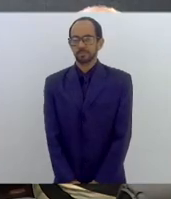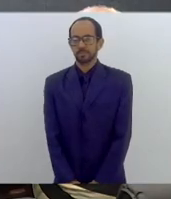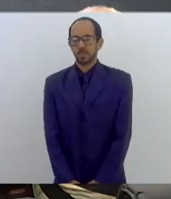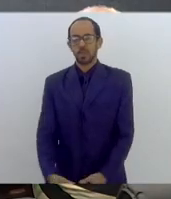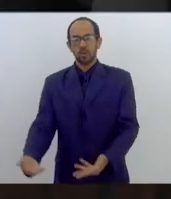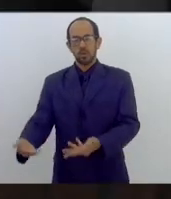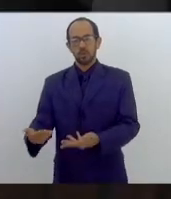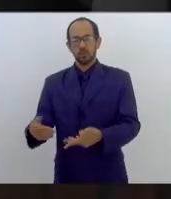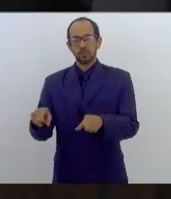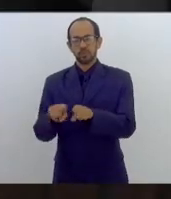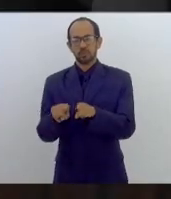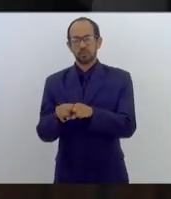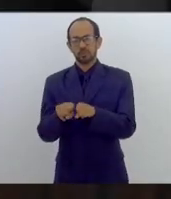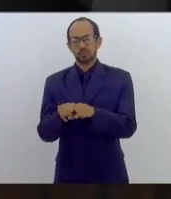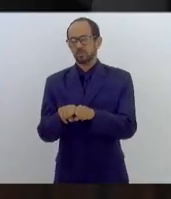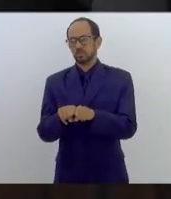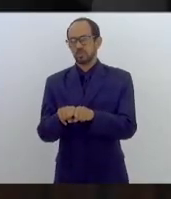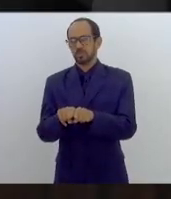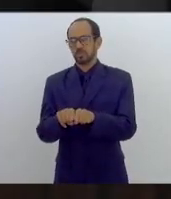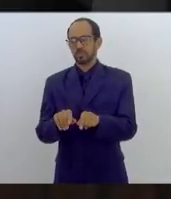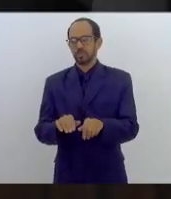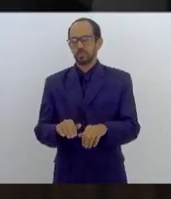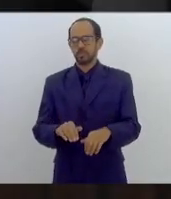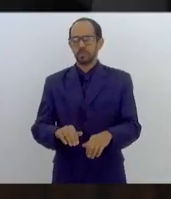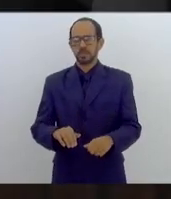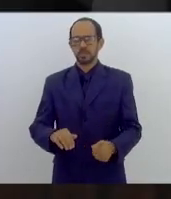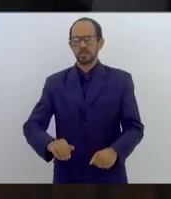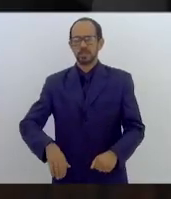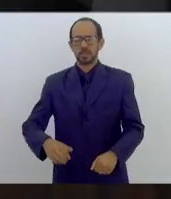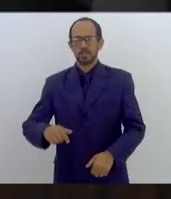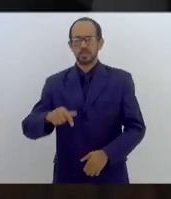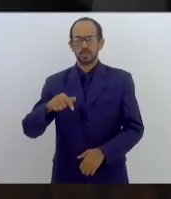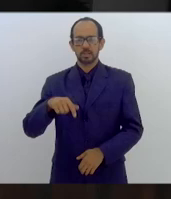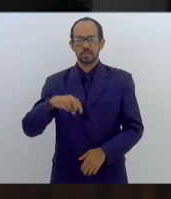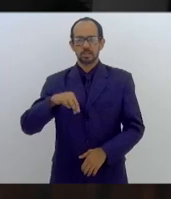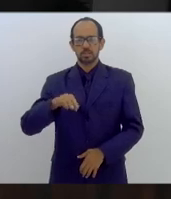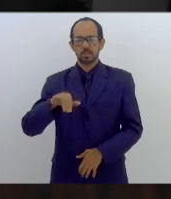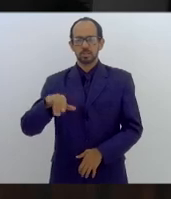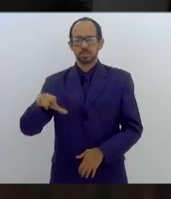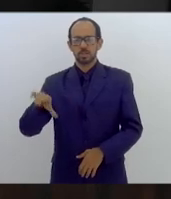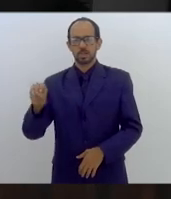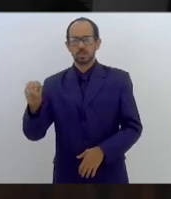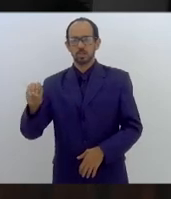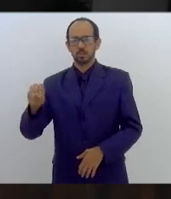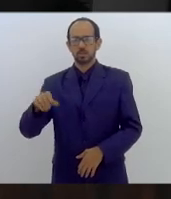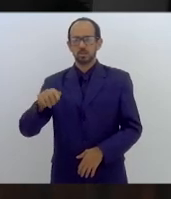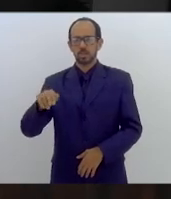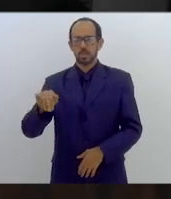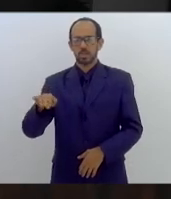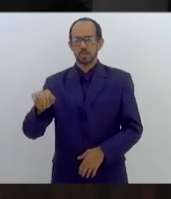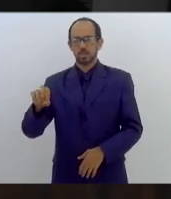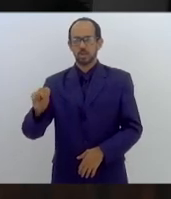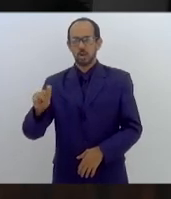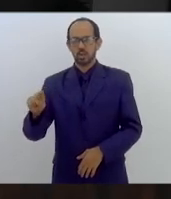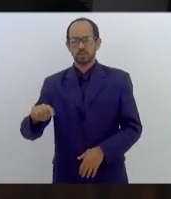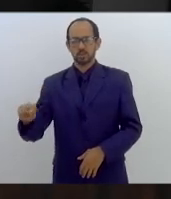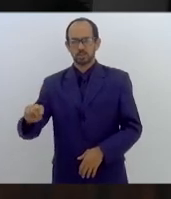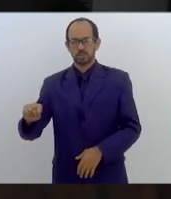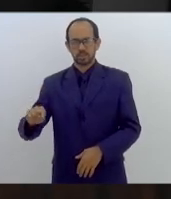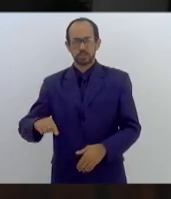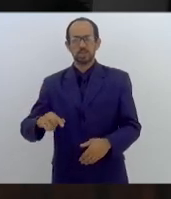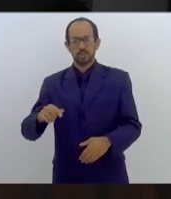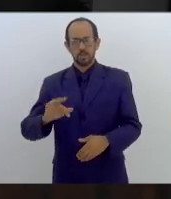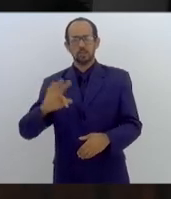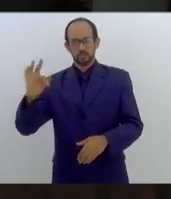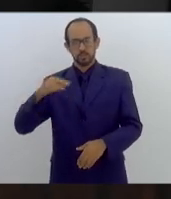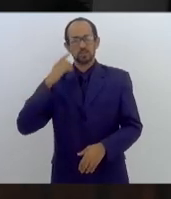Convido para estar à mesa conosco o deputado Marcelo Queiroz, deputado estadual e agora federal. Nosso Marcelinho,